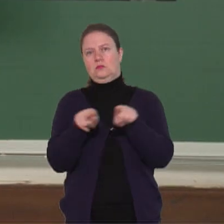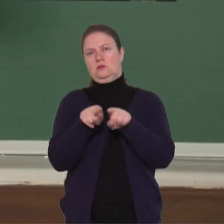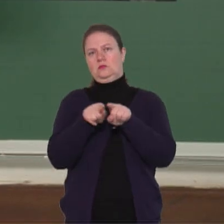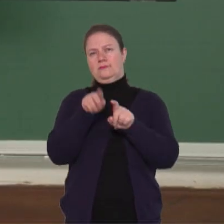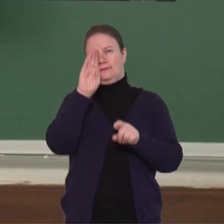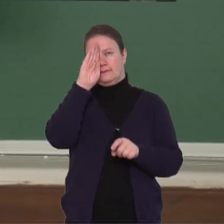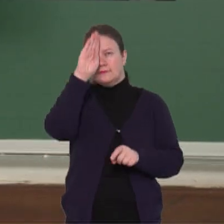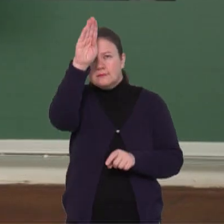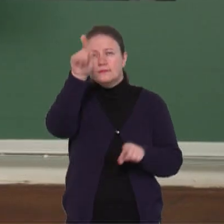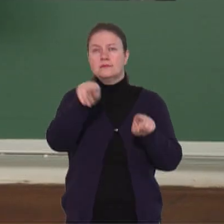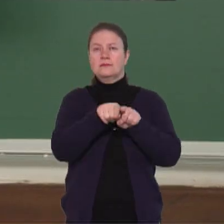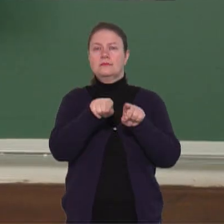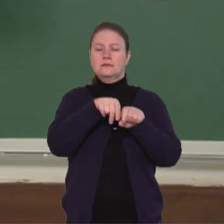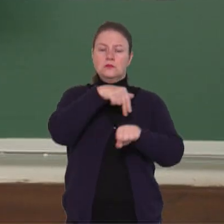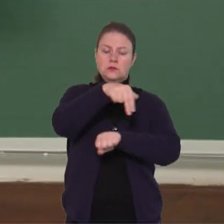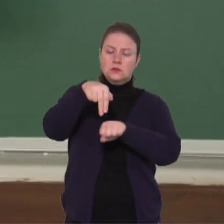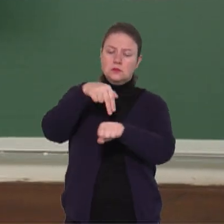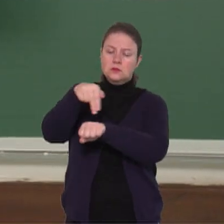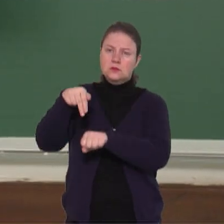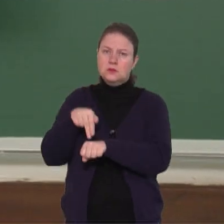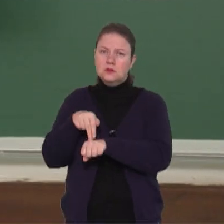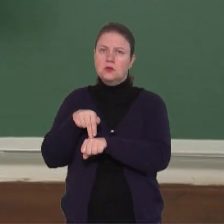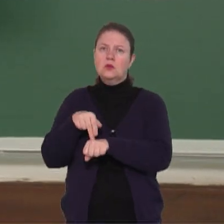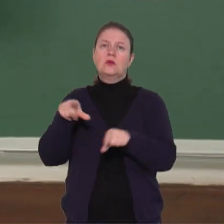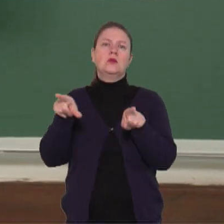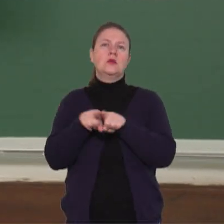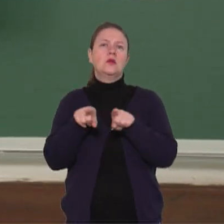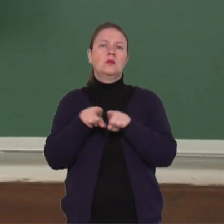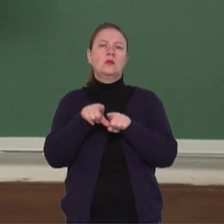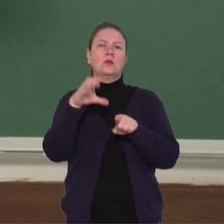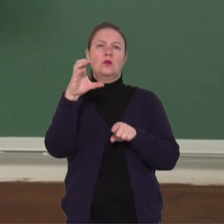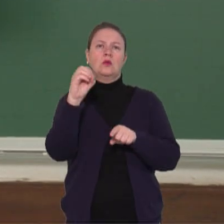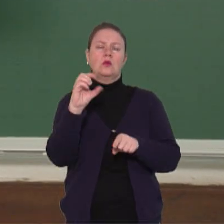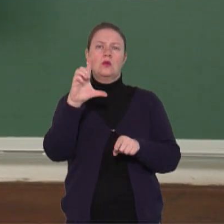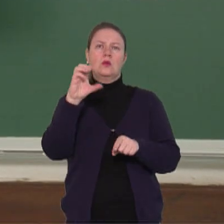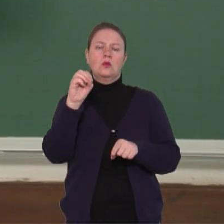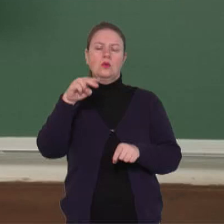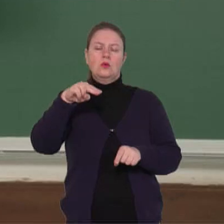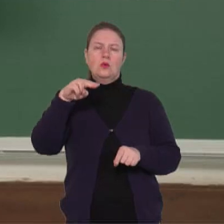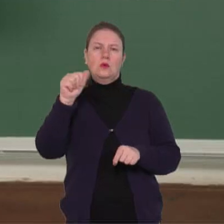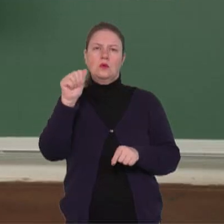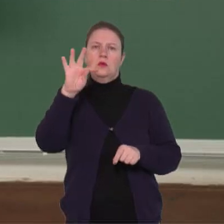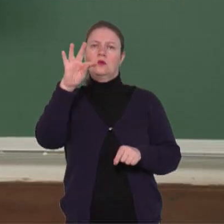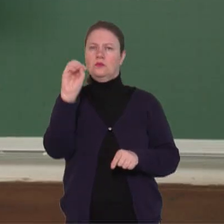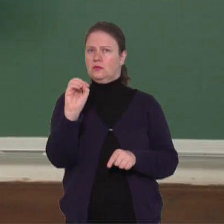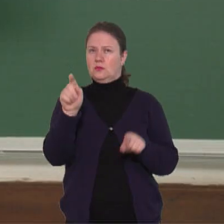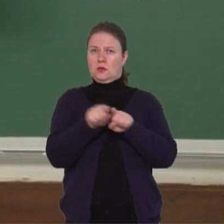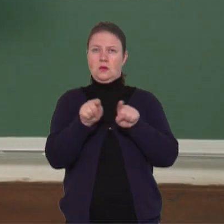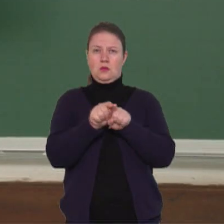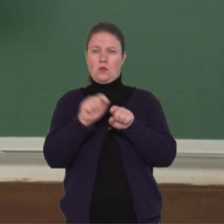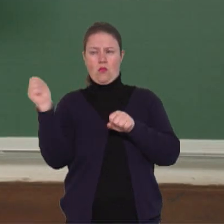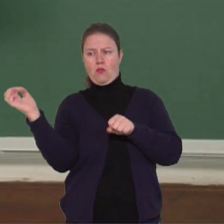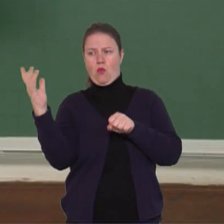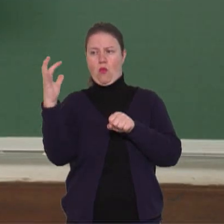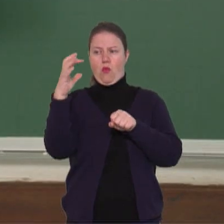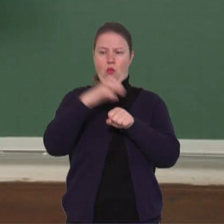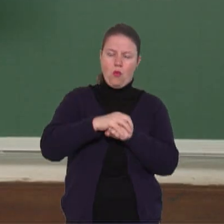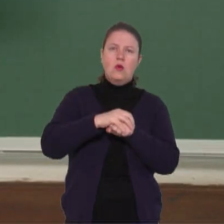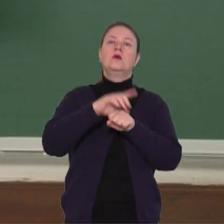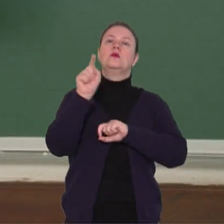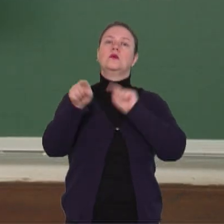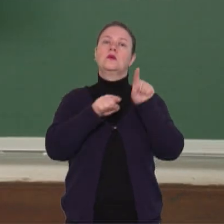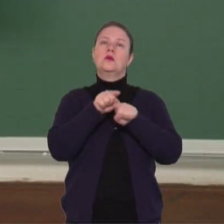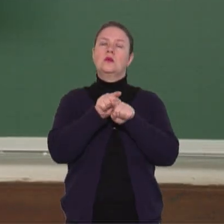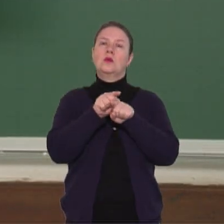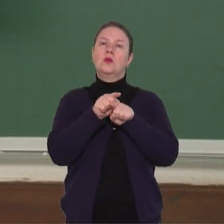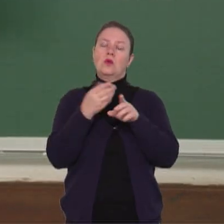para aquelas nações que vivem no regime de colonato. Então, no caso do Brasil, que ainda é colônia de Portugal em 1789.